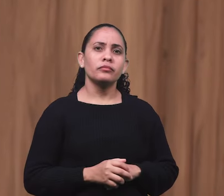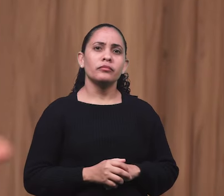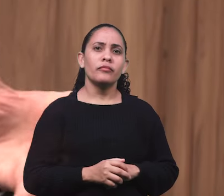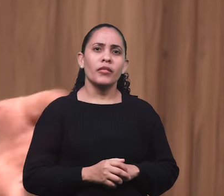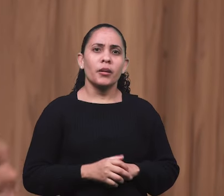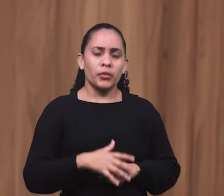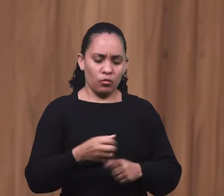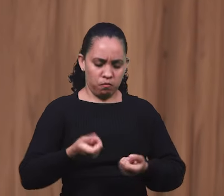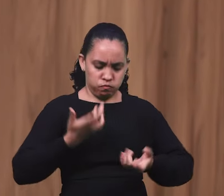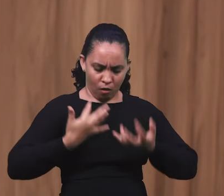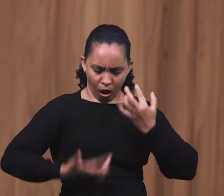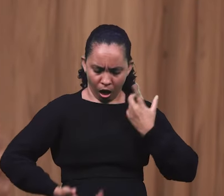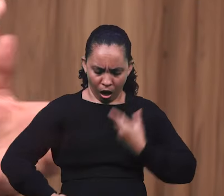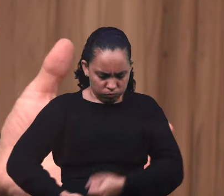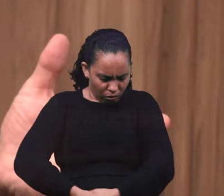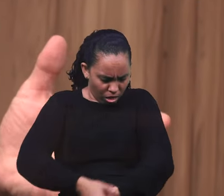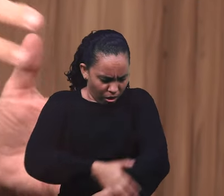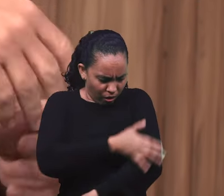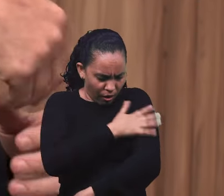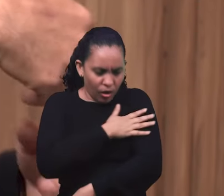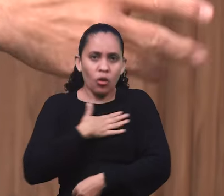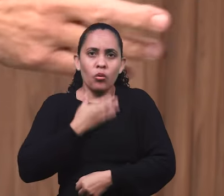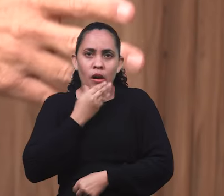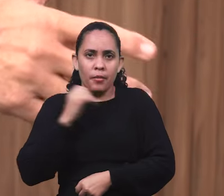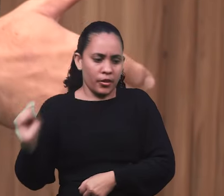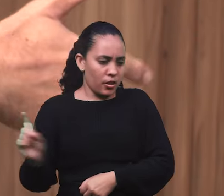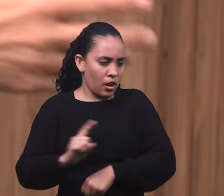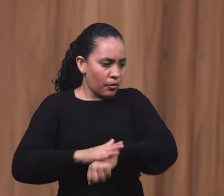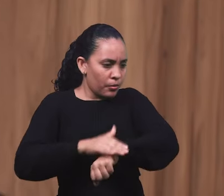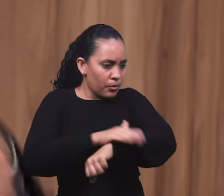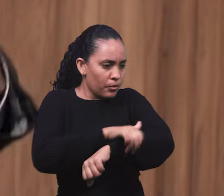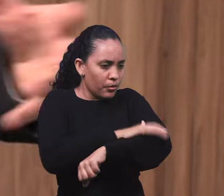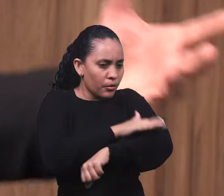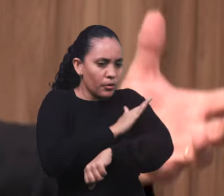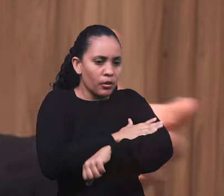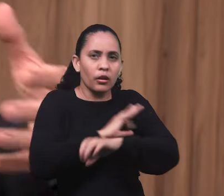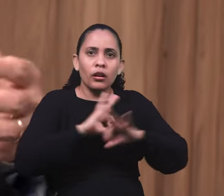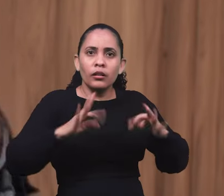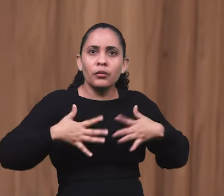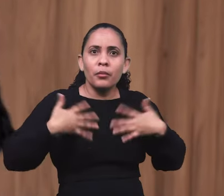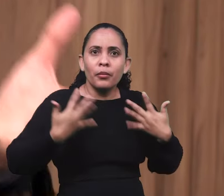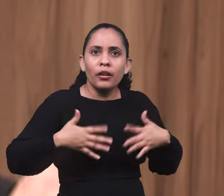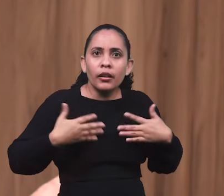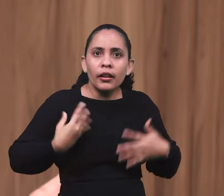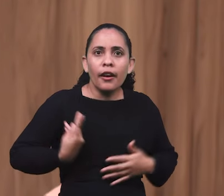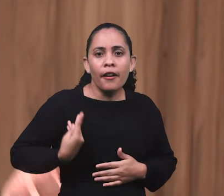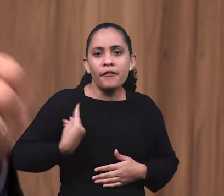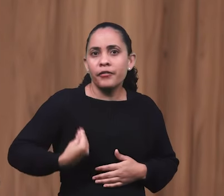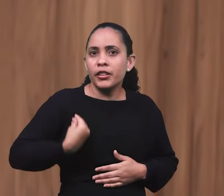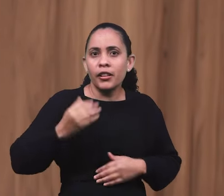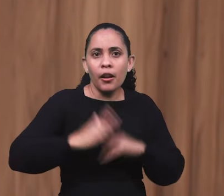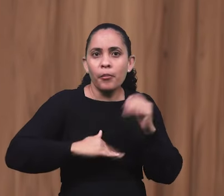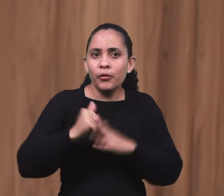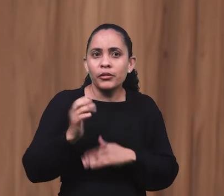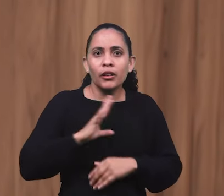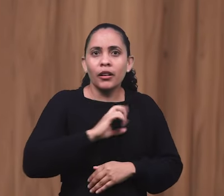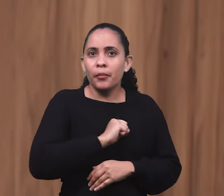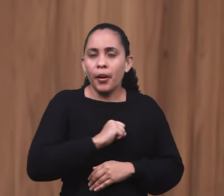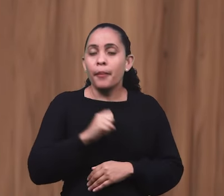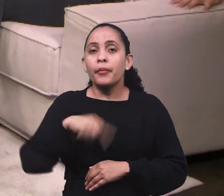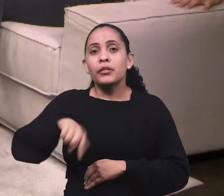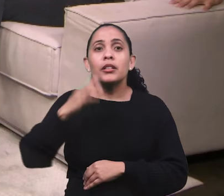queimado, né, ele ia fazer a cirurgia para o pessoal com o maior prazer, com a maior alegria que aquilo ali era na vida dele. Ele passou, só para entender